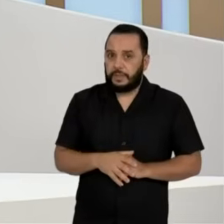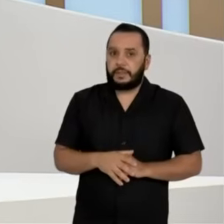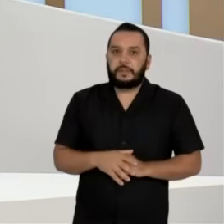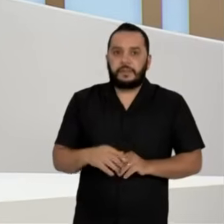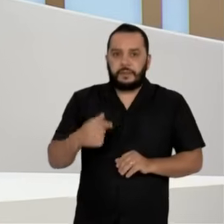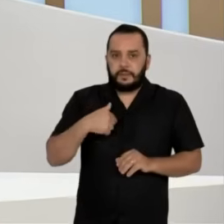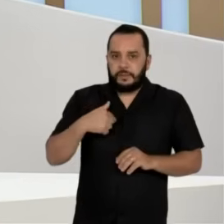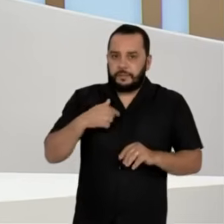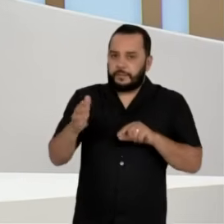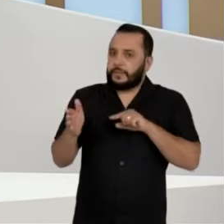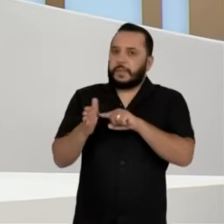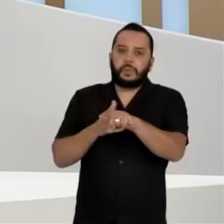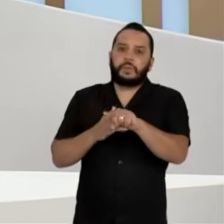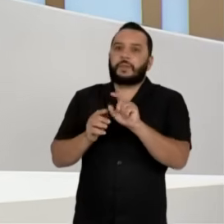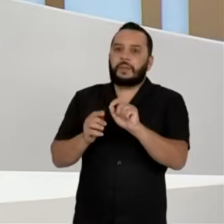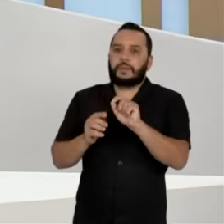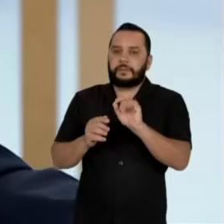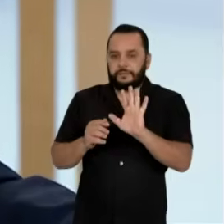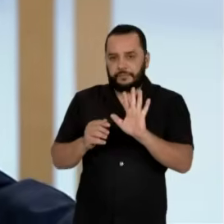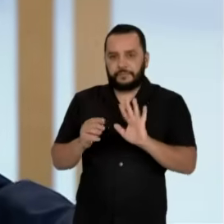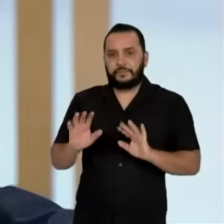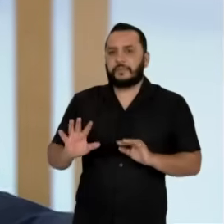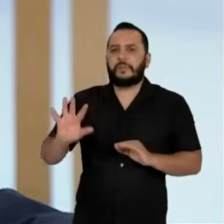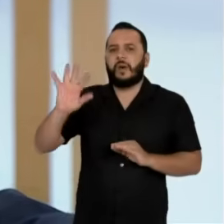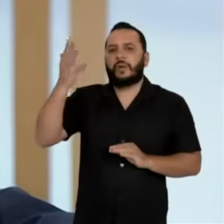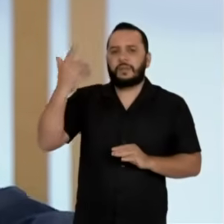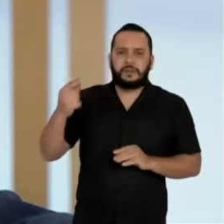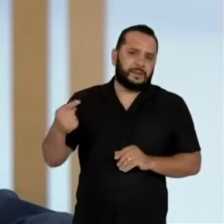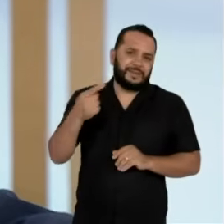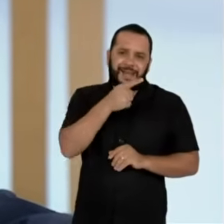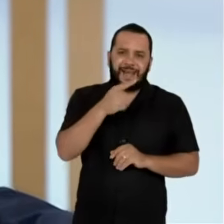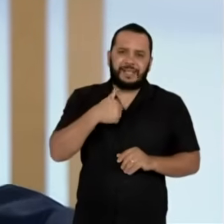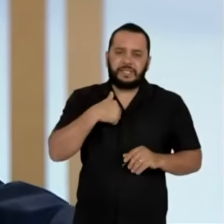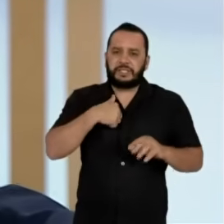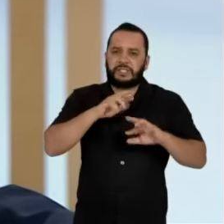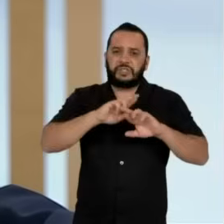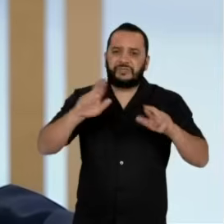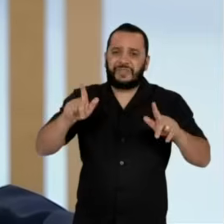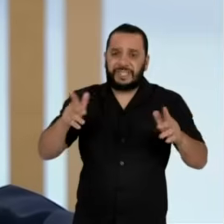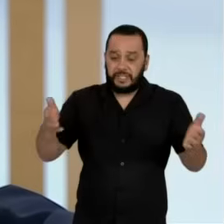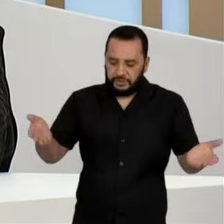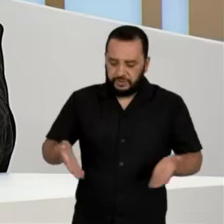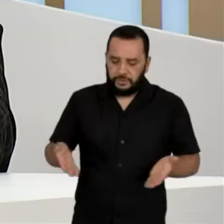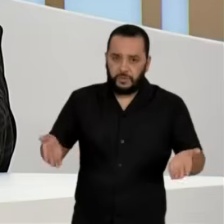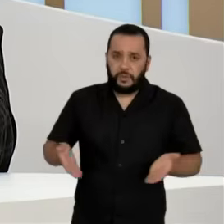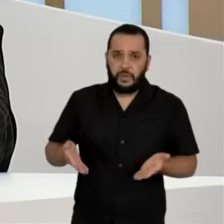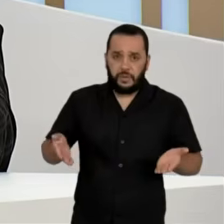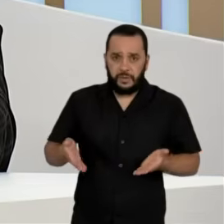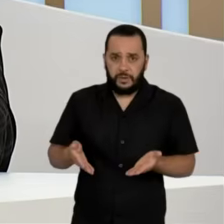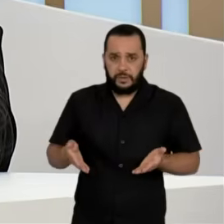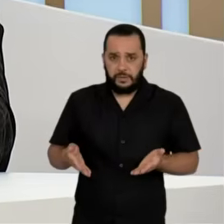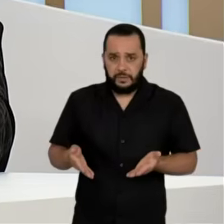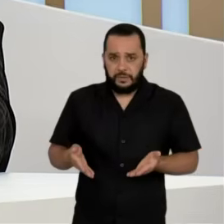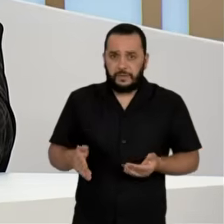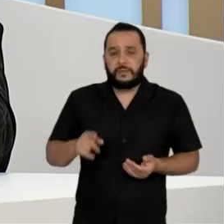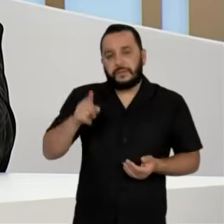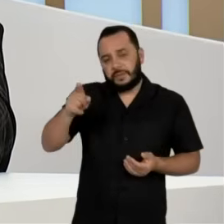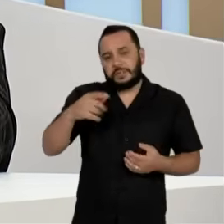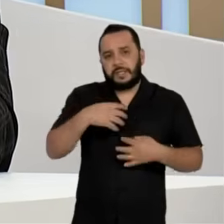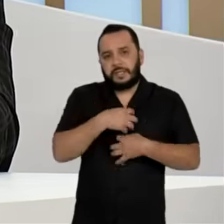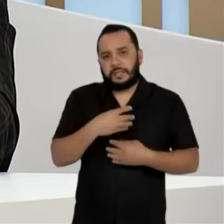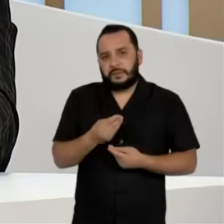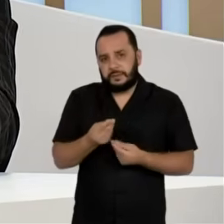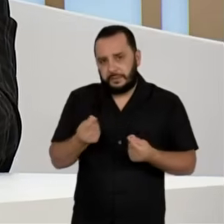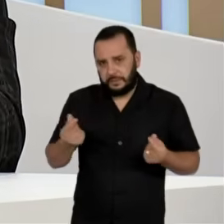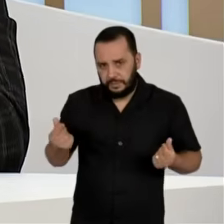seguinte: o que está acontecendo de diferente desta vez? Eu queria apelar para a sua sensibilidade. Eu